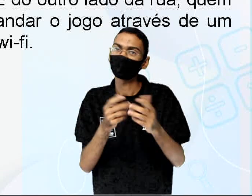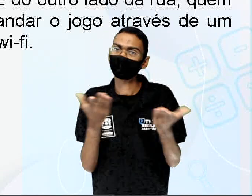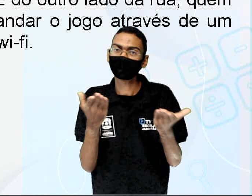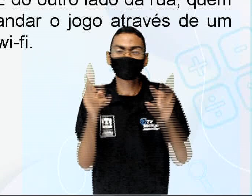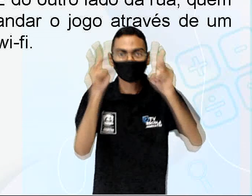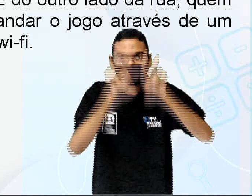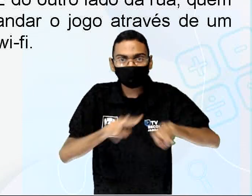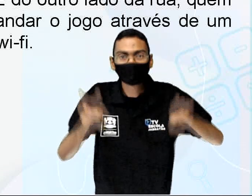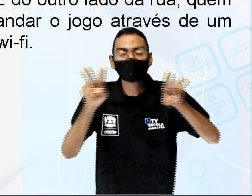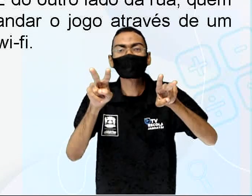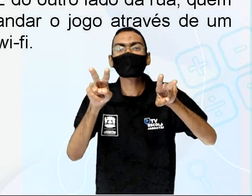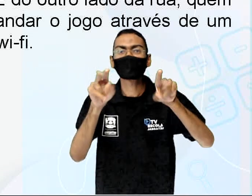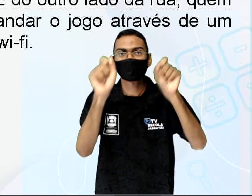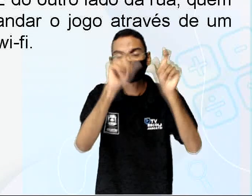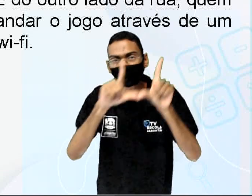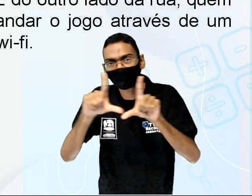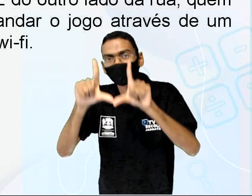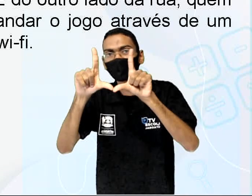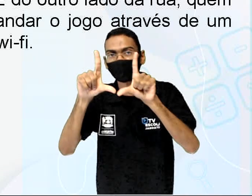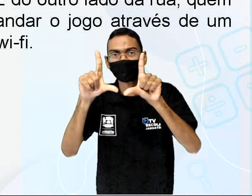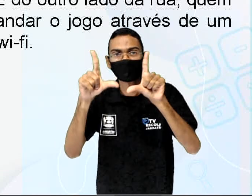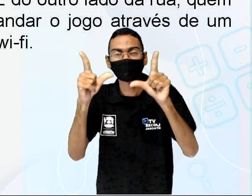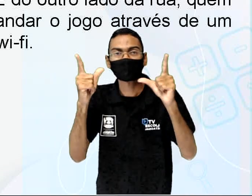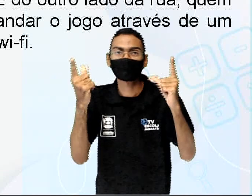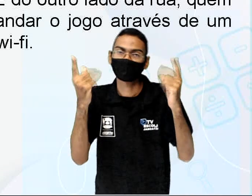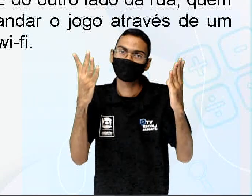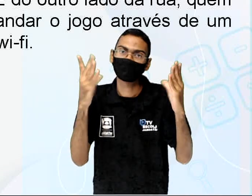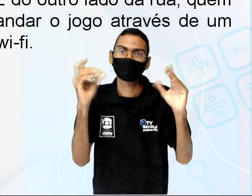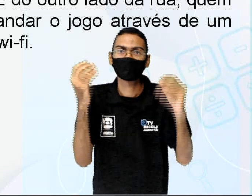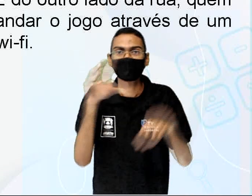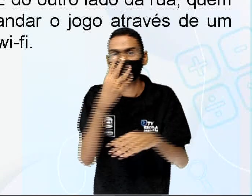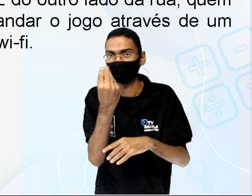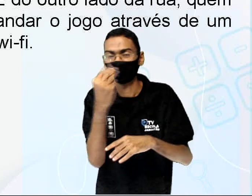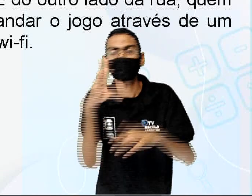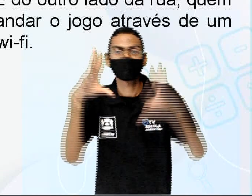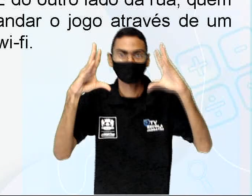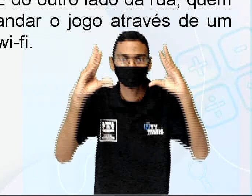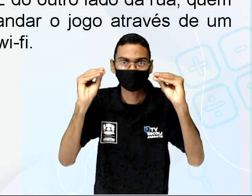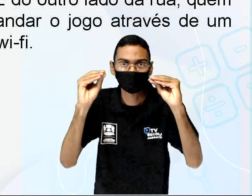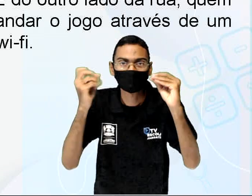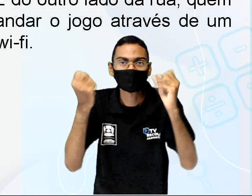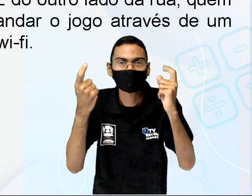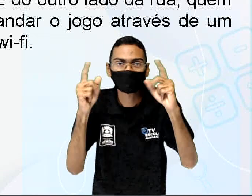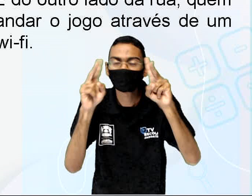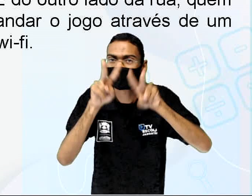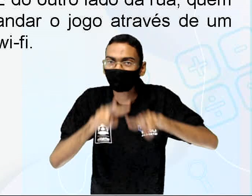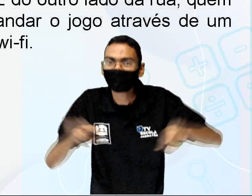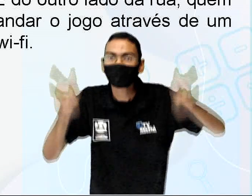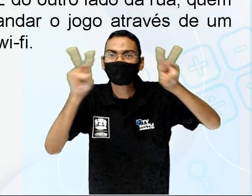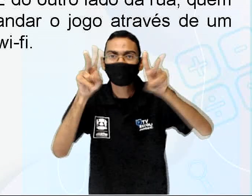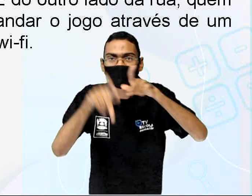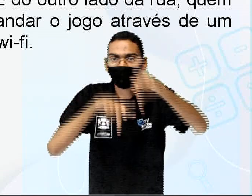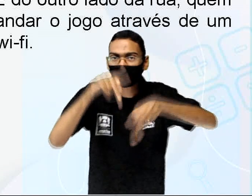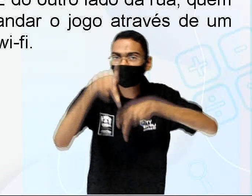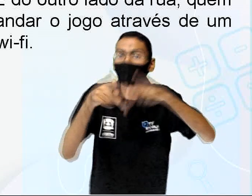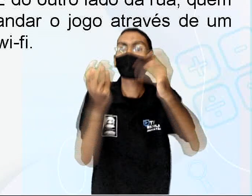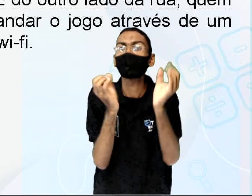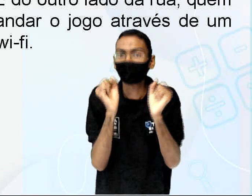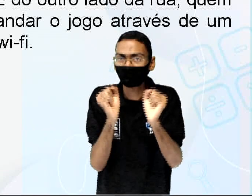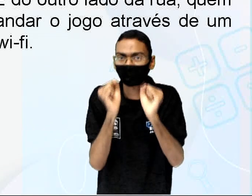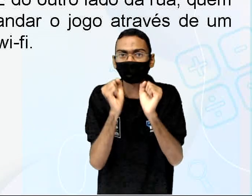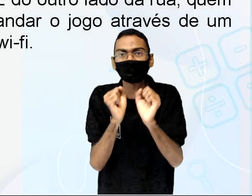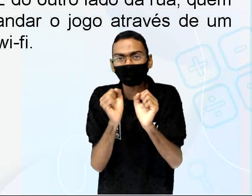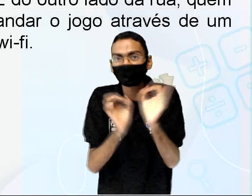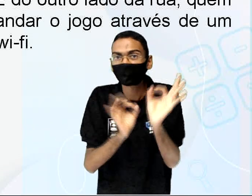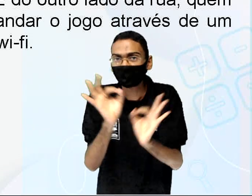aqui embaixo, apesar da foto estar um pouco escura, mas vocês conseguem ver pessoas que elas conseguem controlar o jogo através